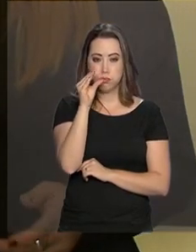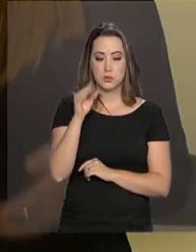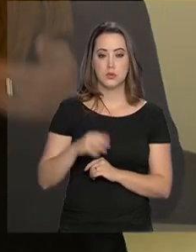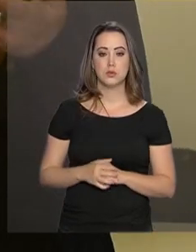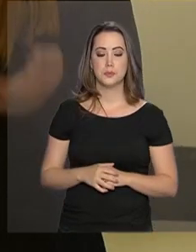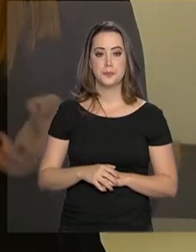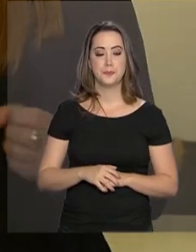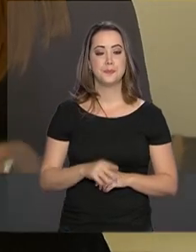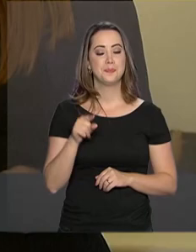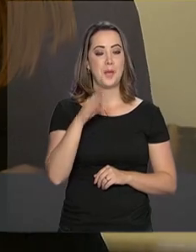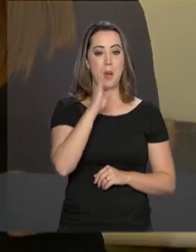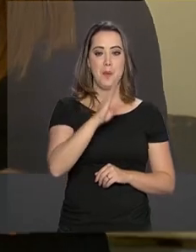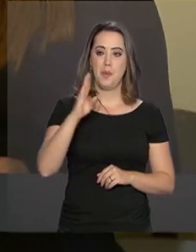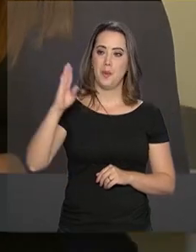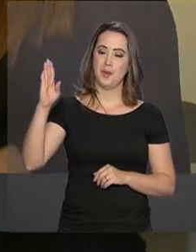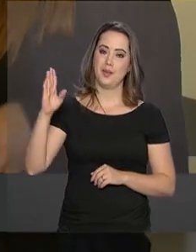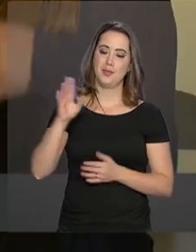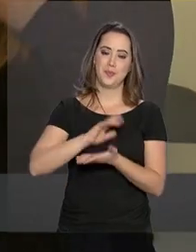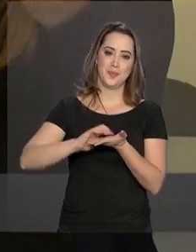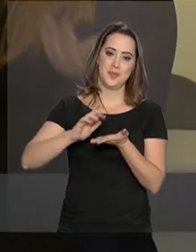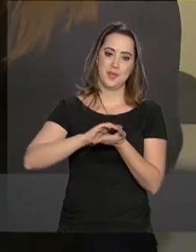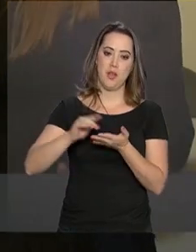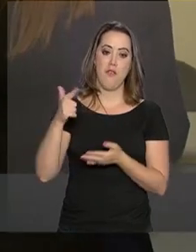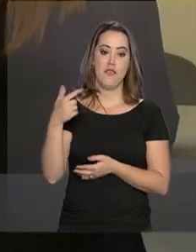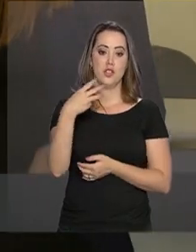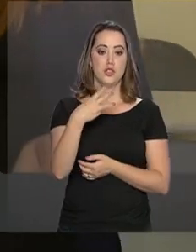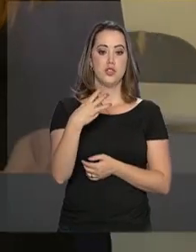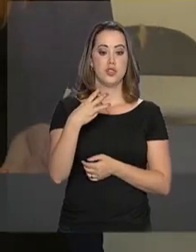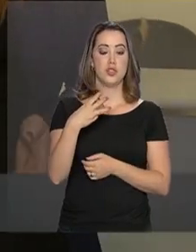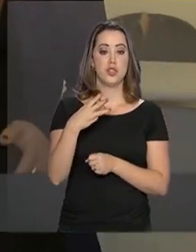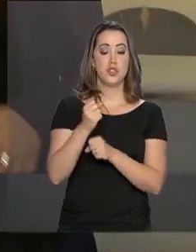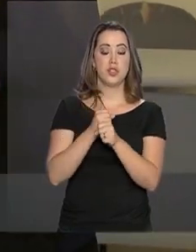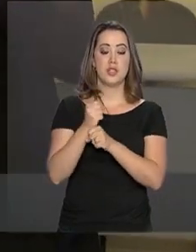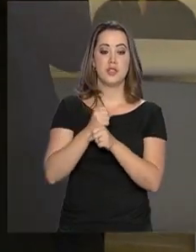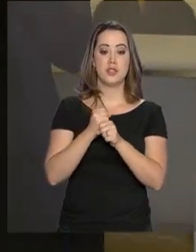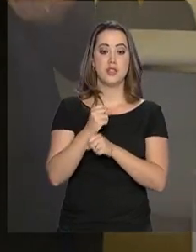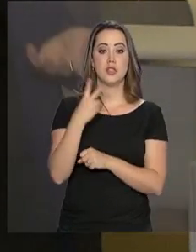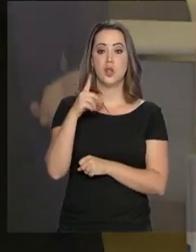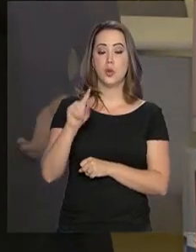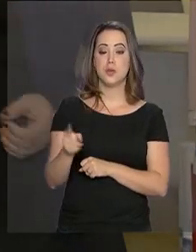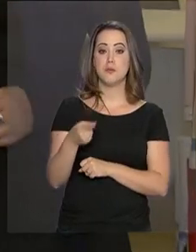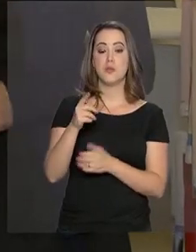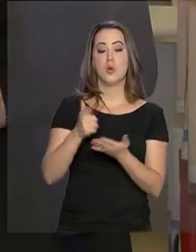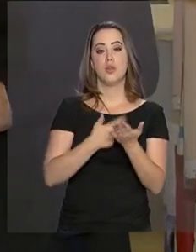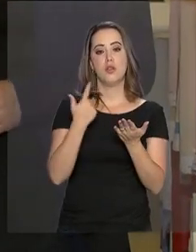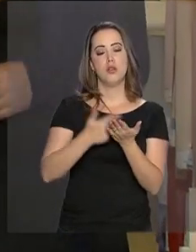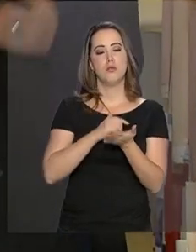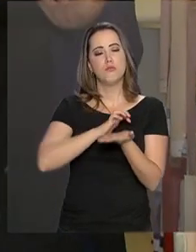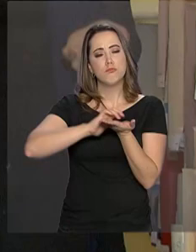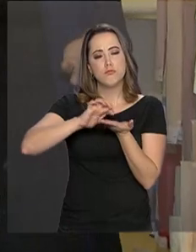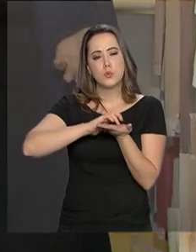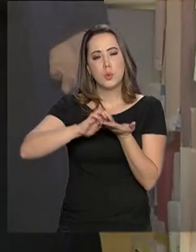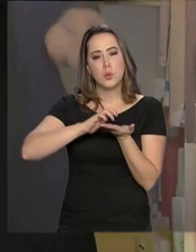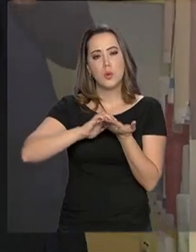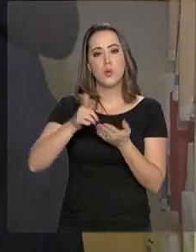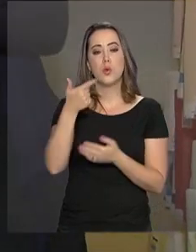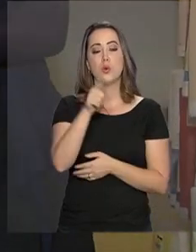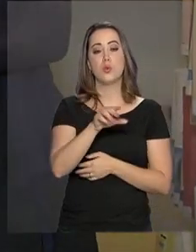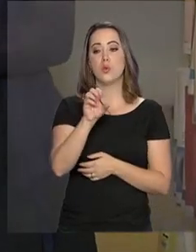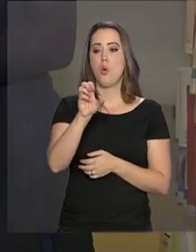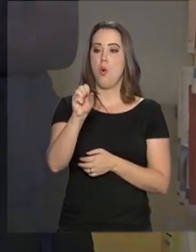de Taguatinga tem 23 anos e conta com 2 mil livros em braille e outros 800 títulos em tinta.